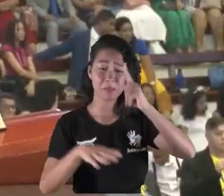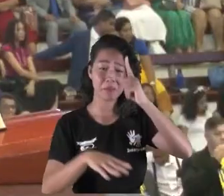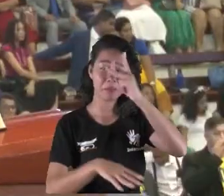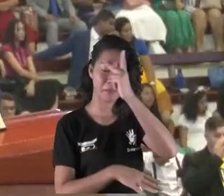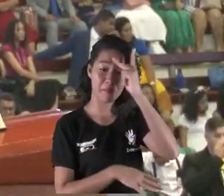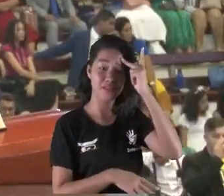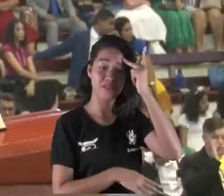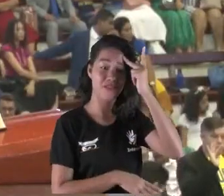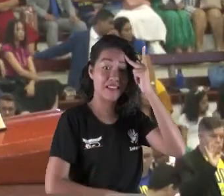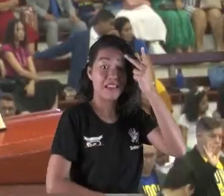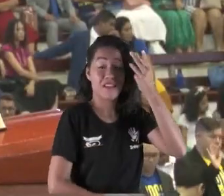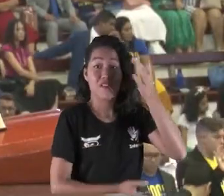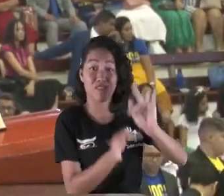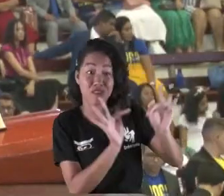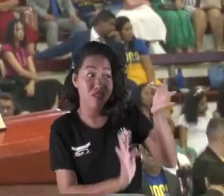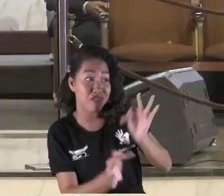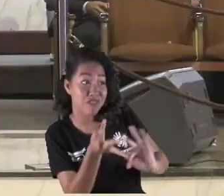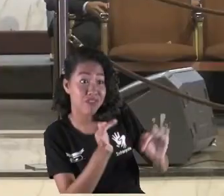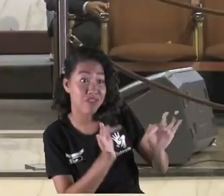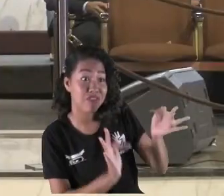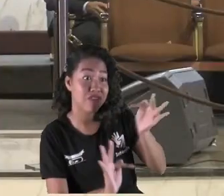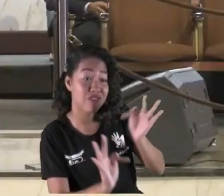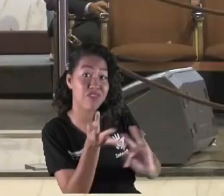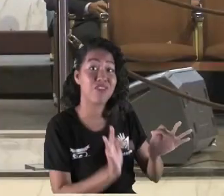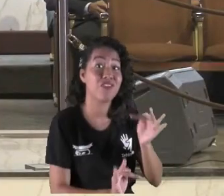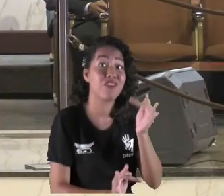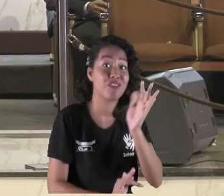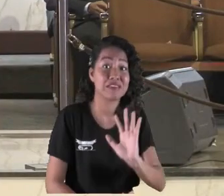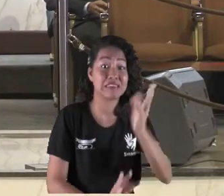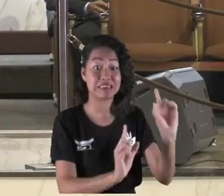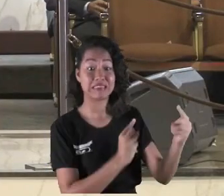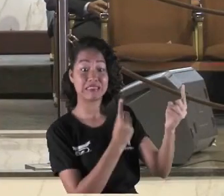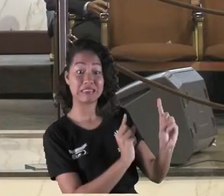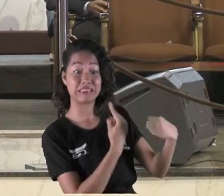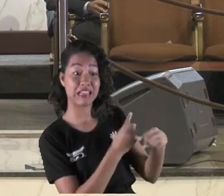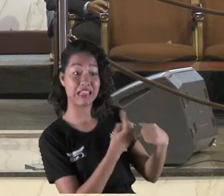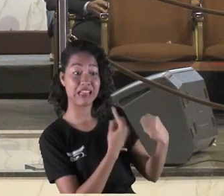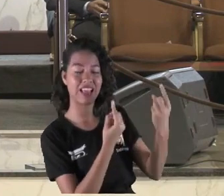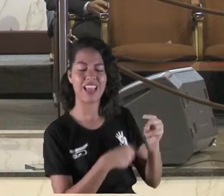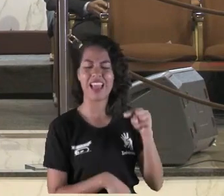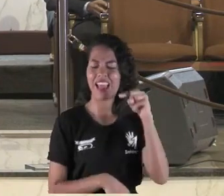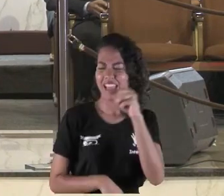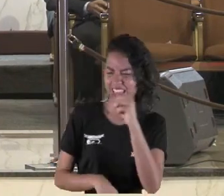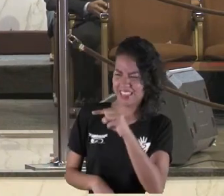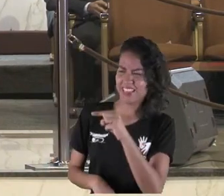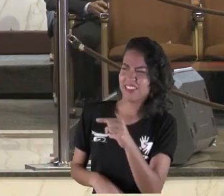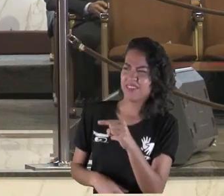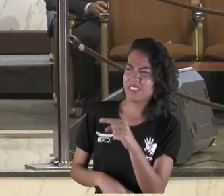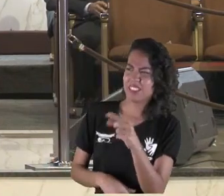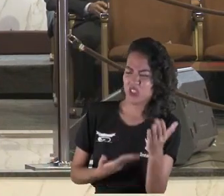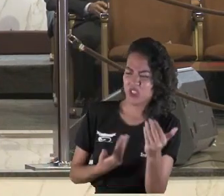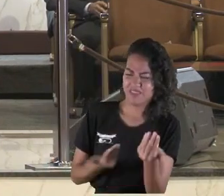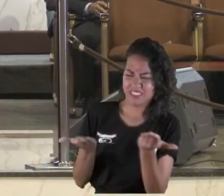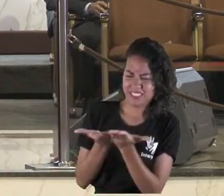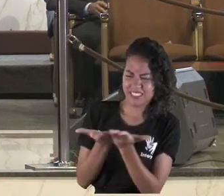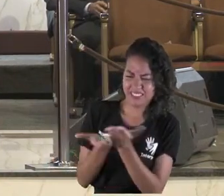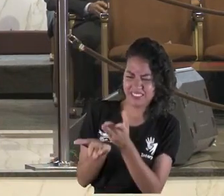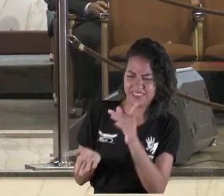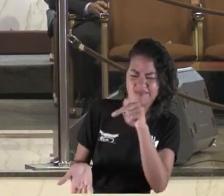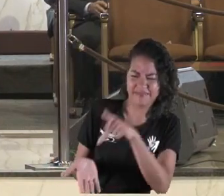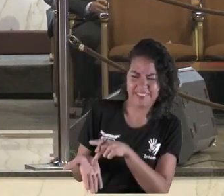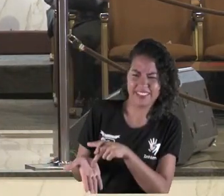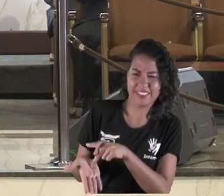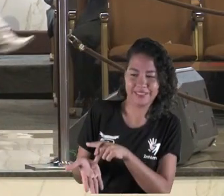contra os servos e as servas do Senhor, dizendo: até agorinha estava no baile funk, mas já está cantando. É porque Deus quis usar a